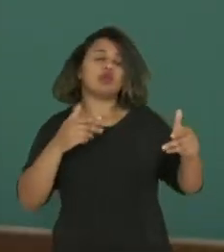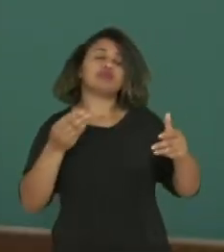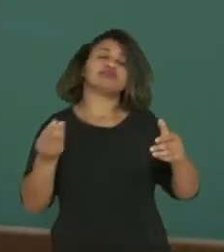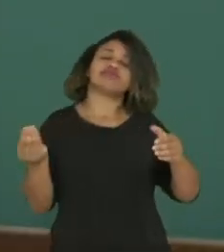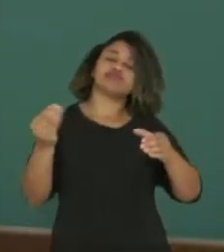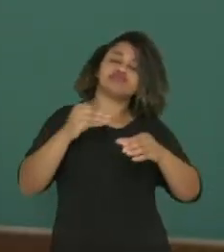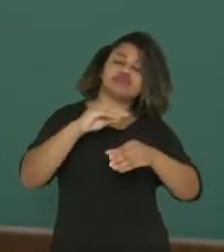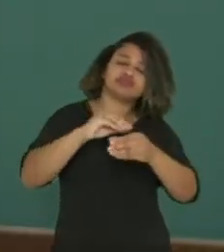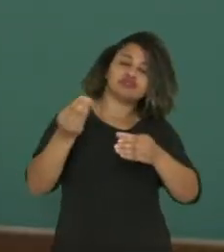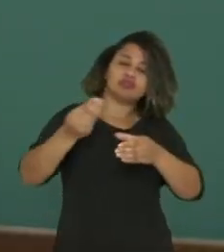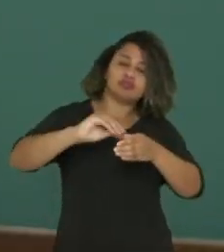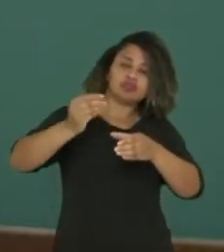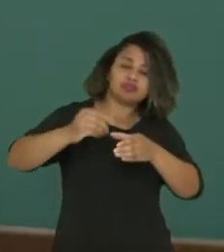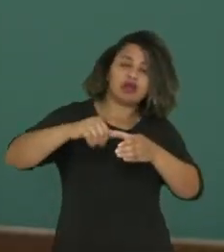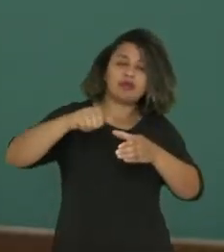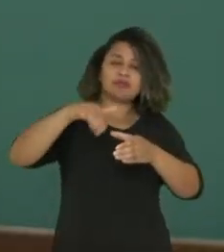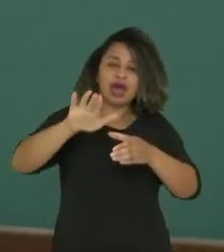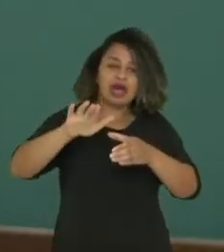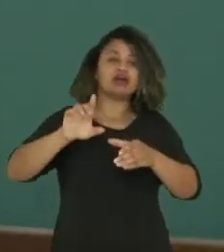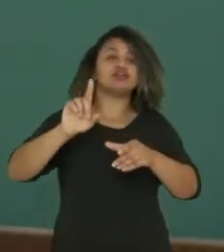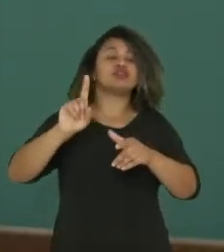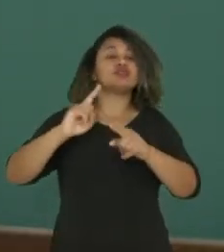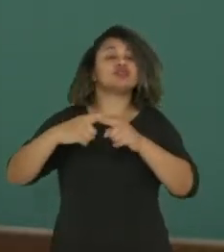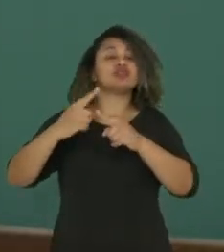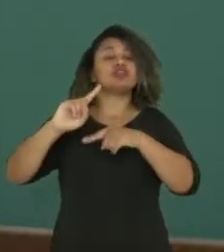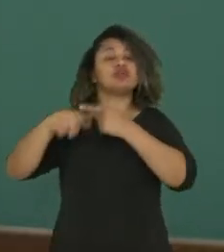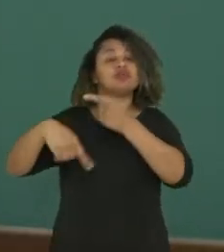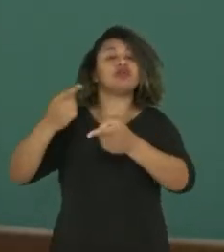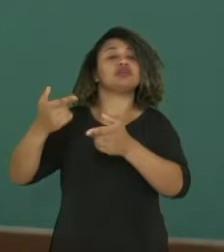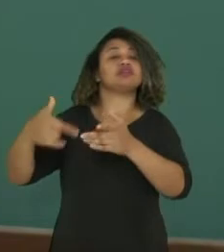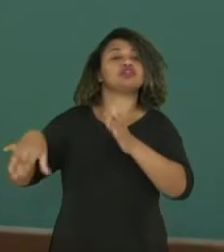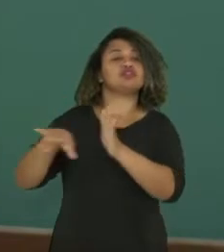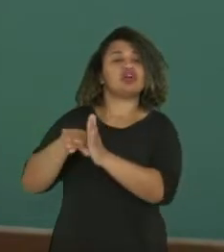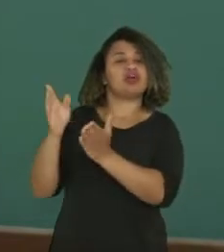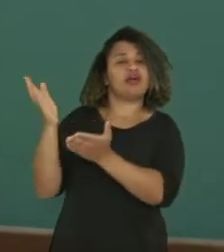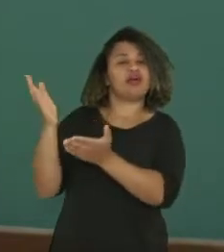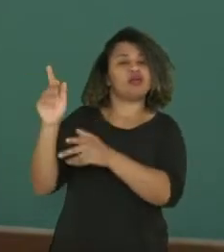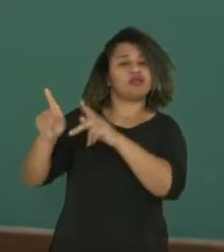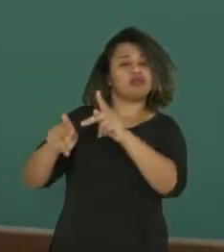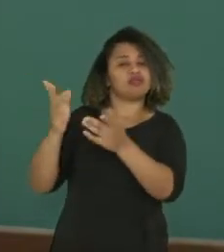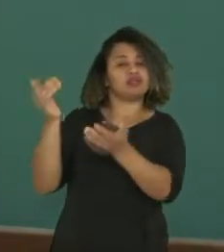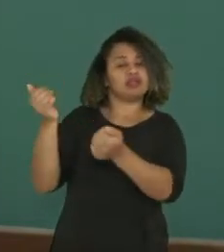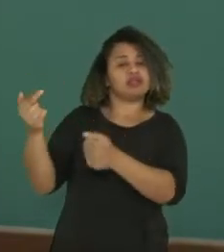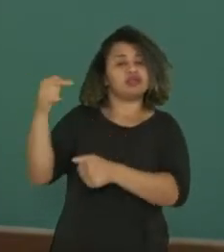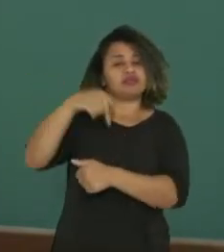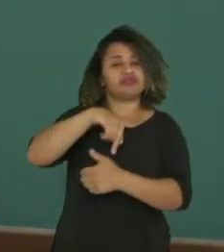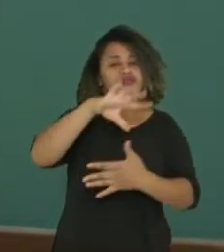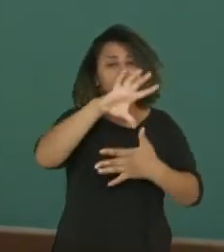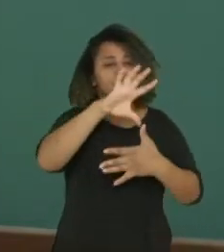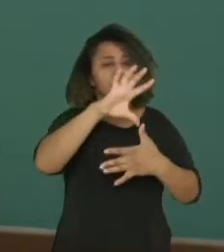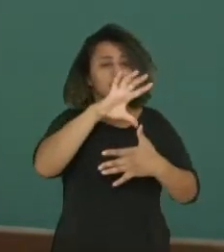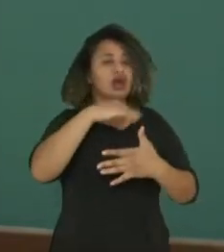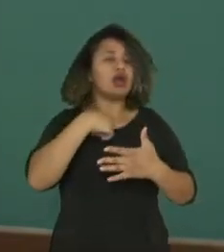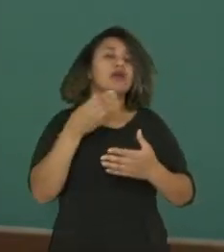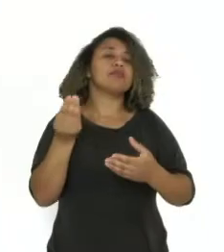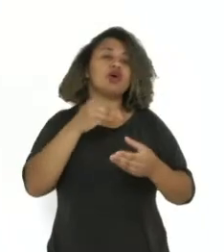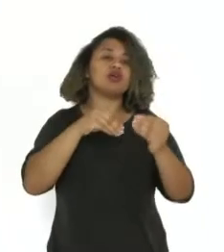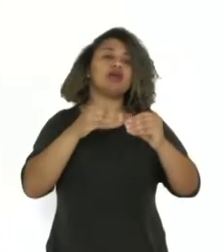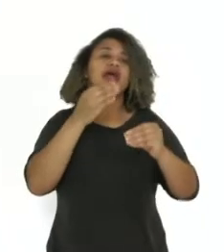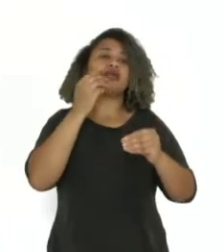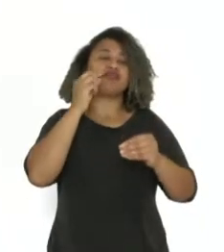ingredientes acrescentados com a chegada dos espanhóis na América, tá? Pela